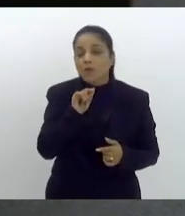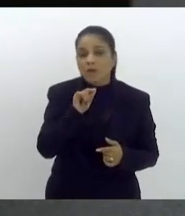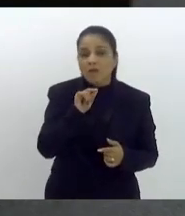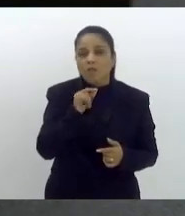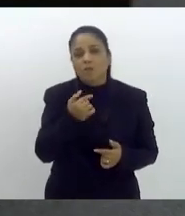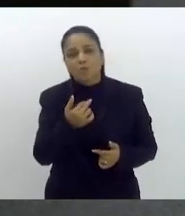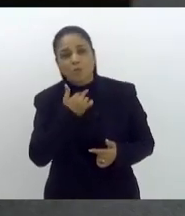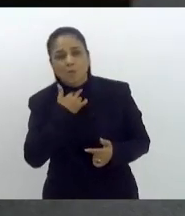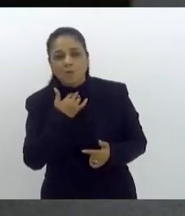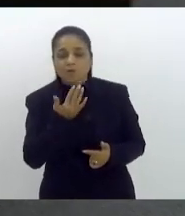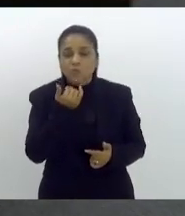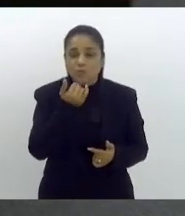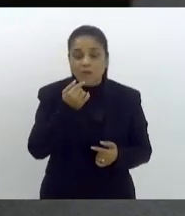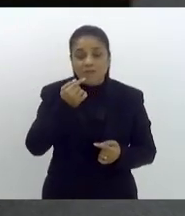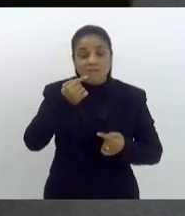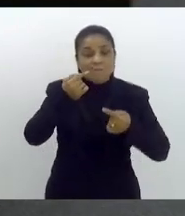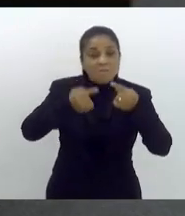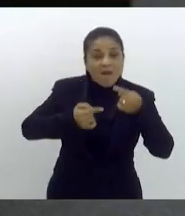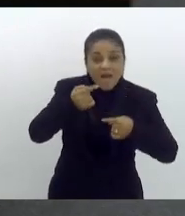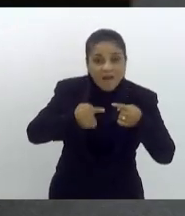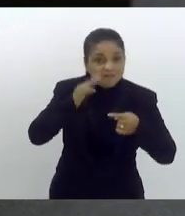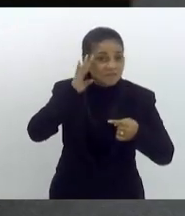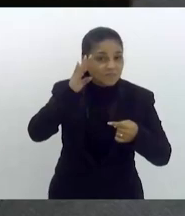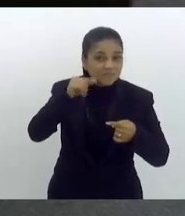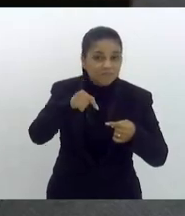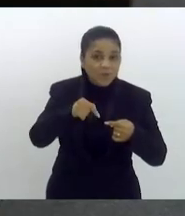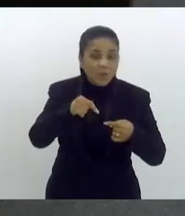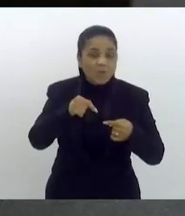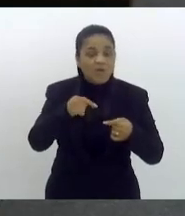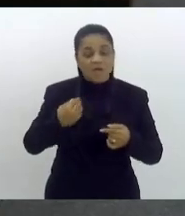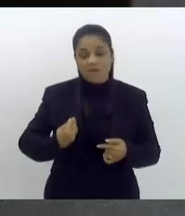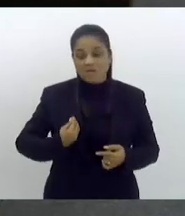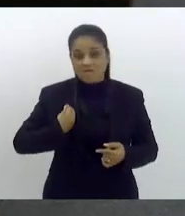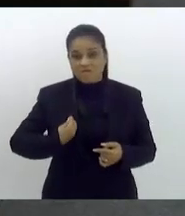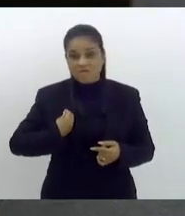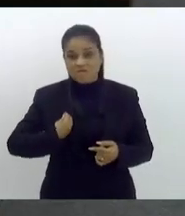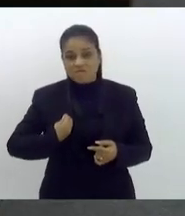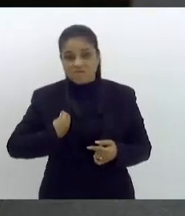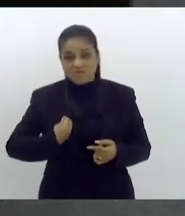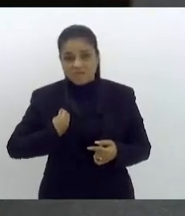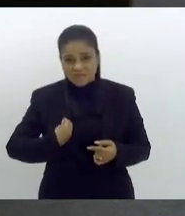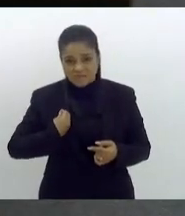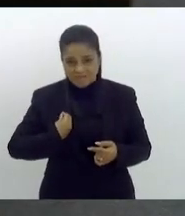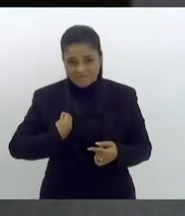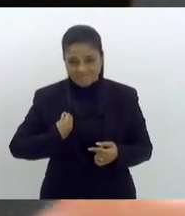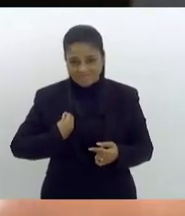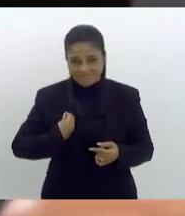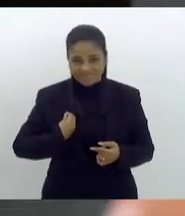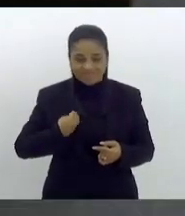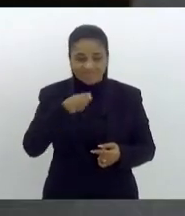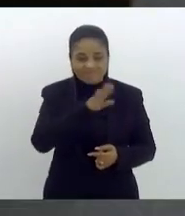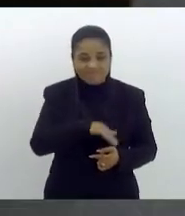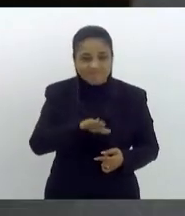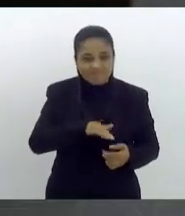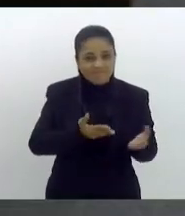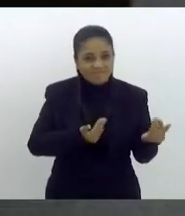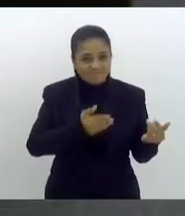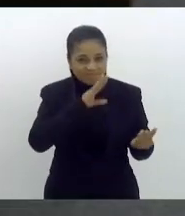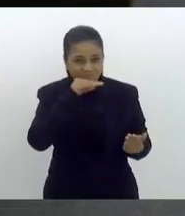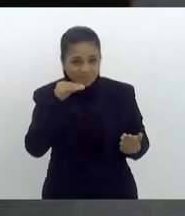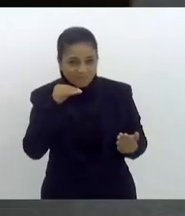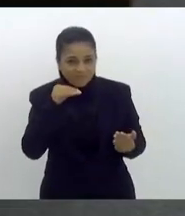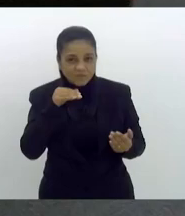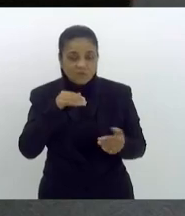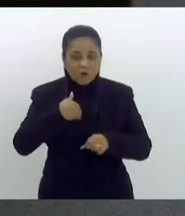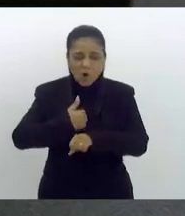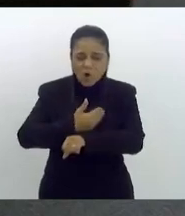fazendo um debate sobre a possibilidade de vida plena de crianças e adolescentes que passam horas nas